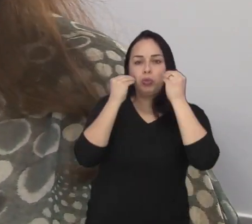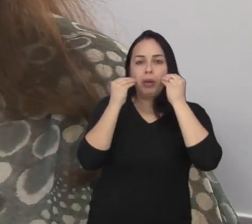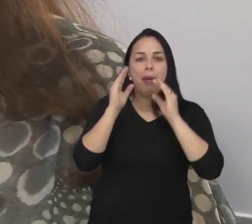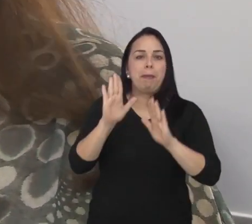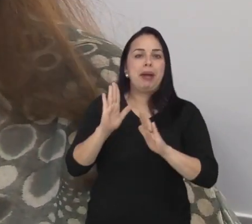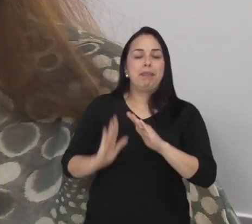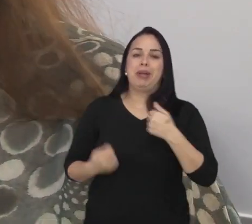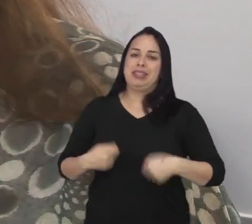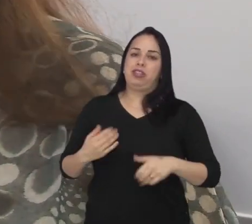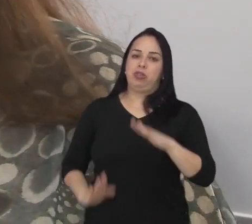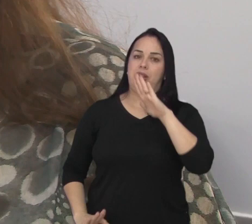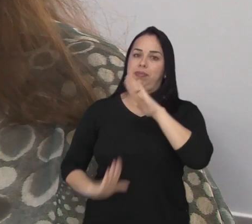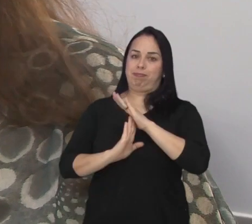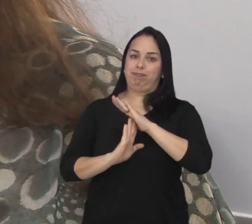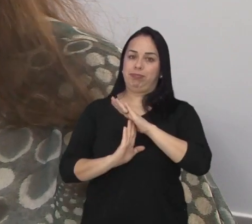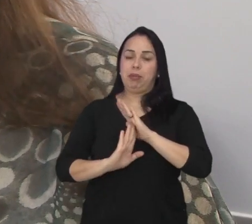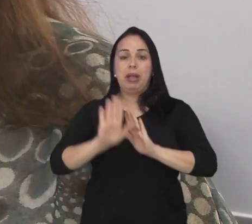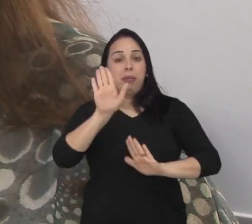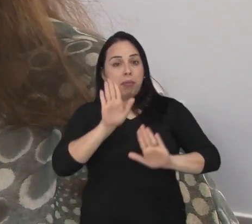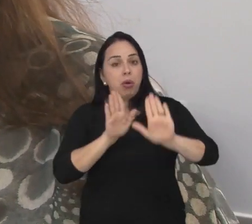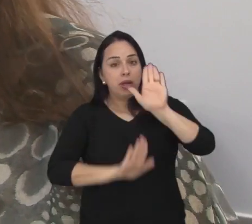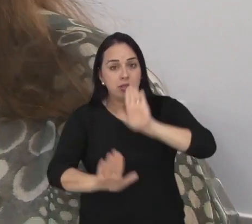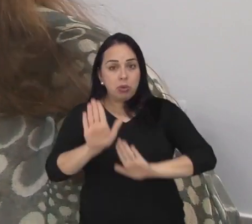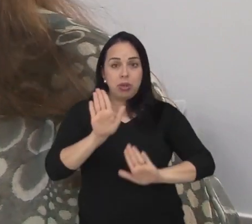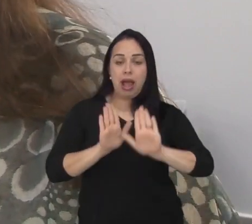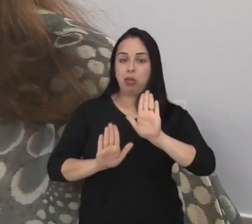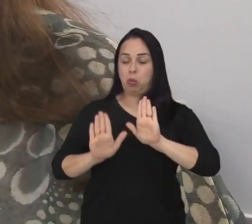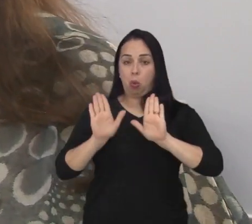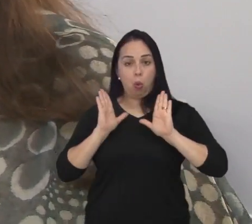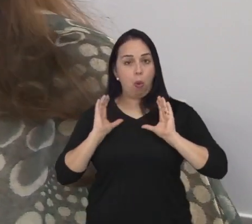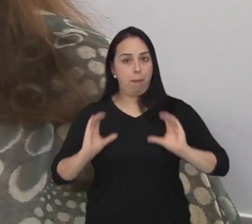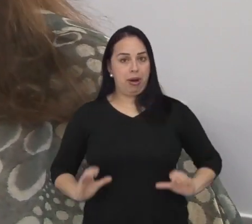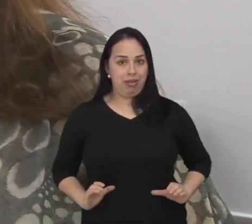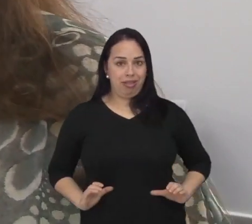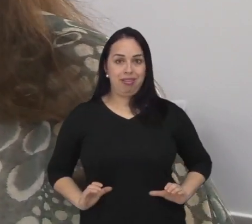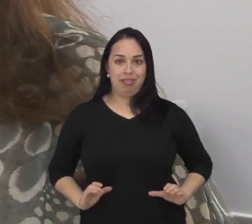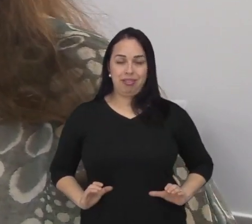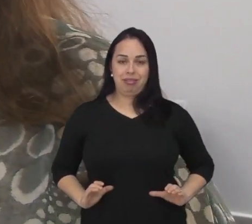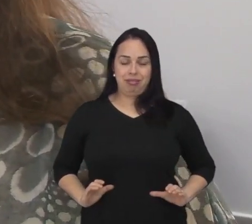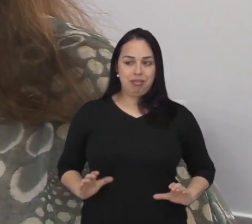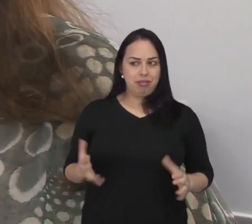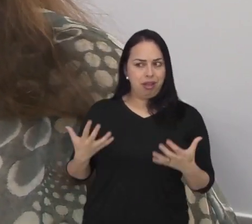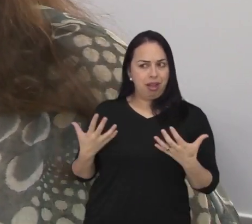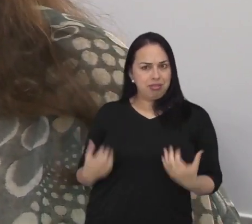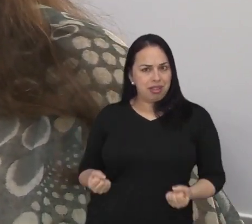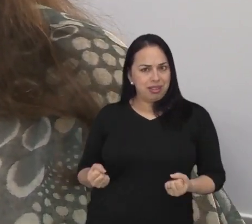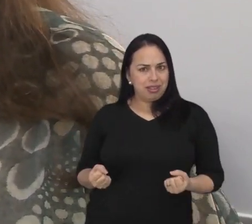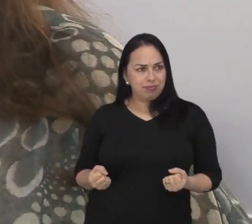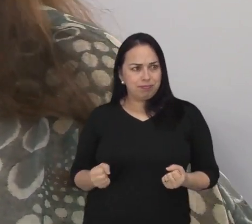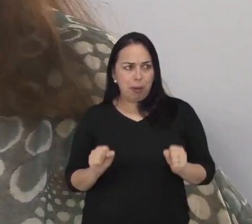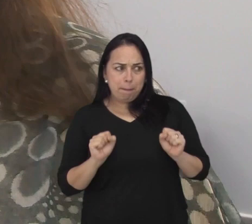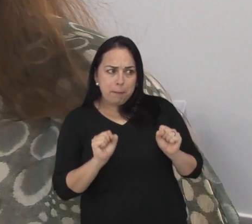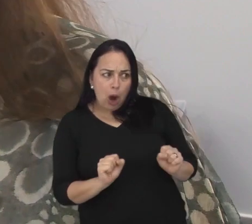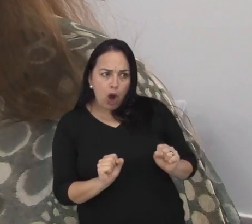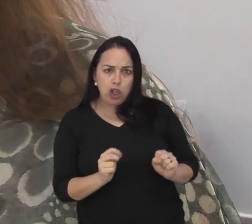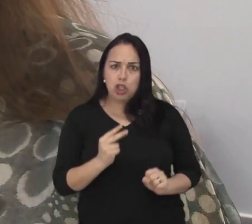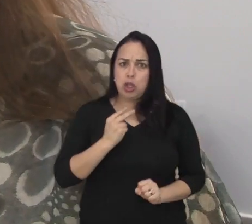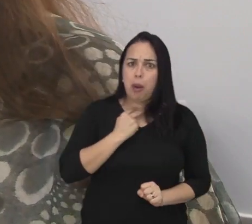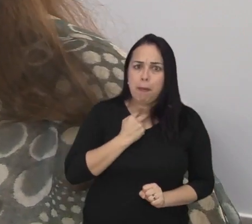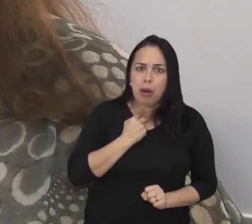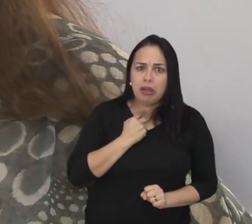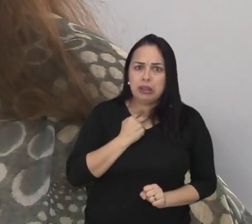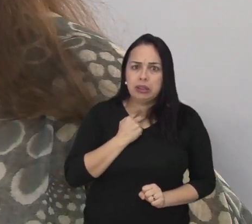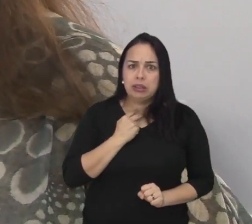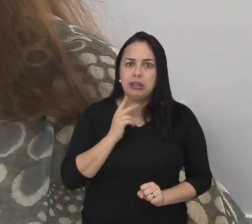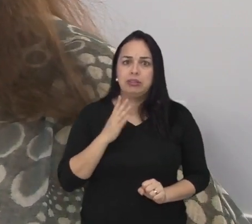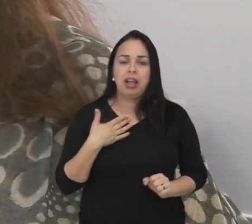mas muitas vezes nós não reconhecemos esse limite. Então, cuidado com a sua postura. O que é aceitável?